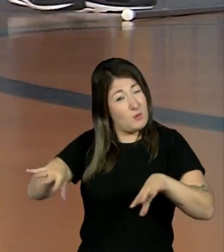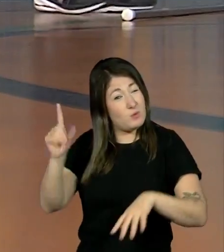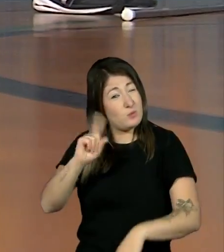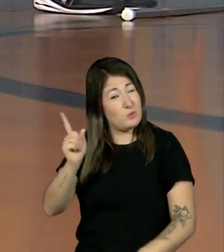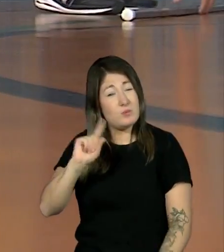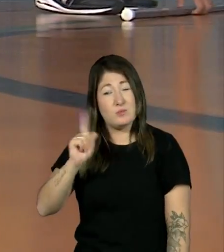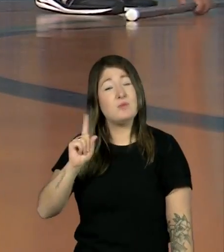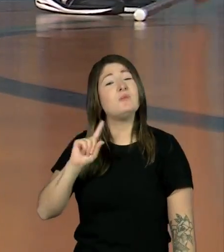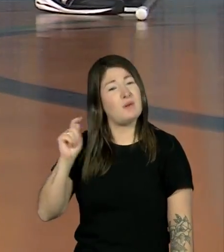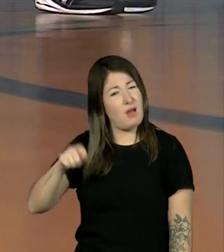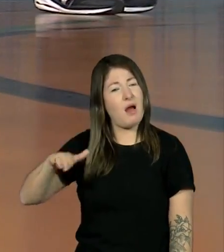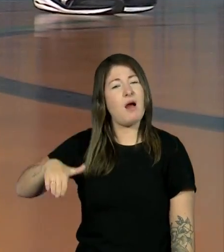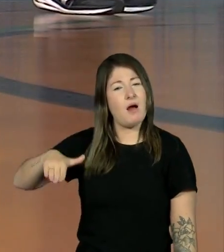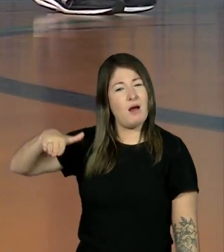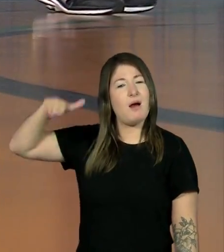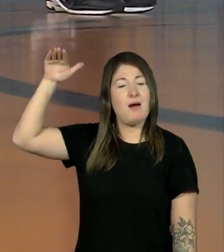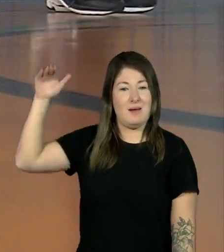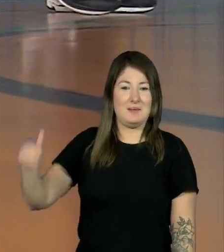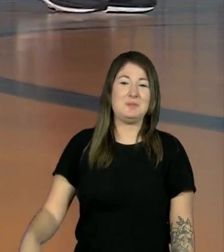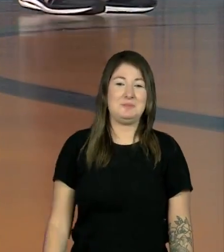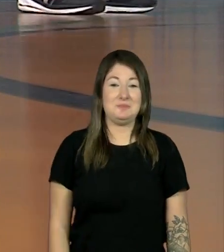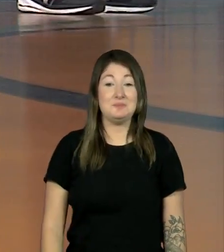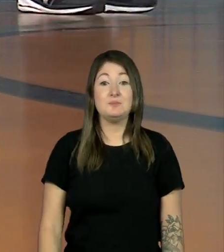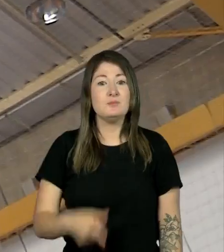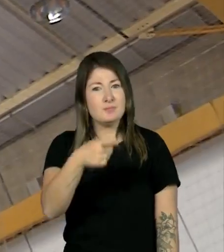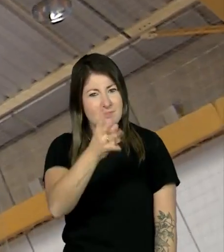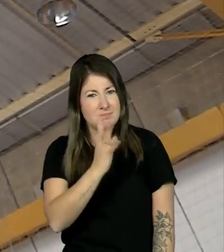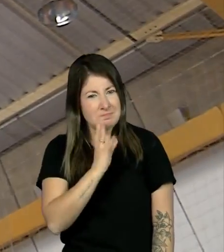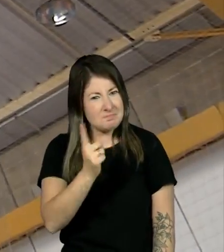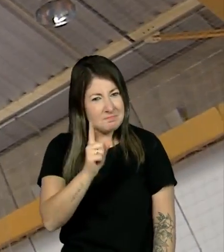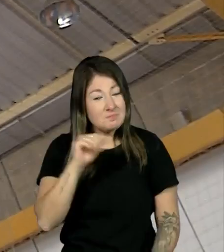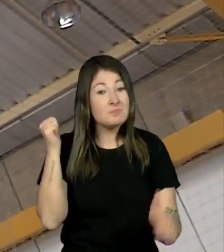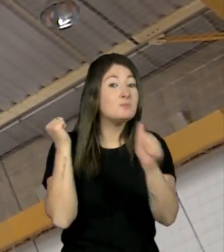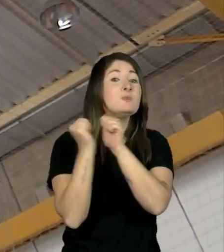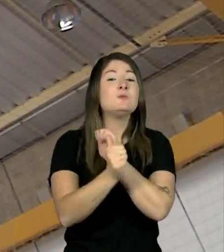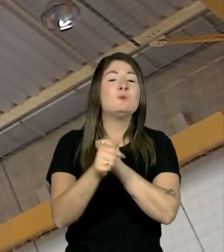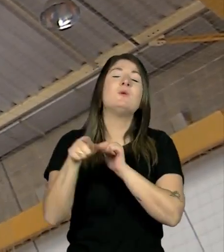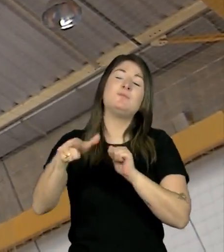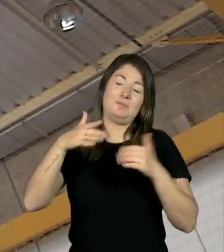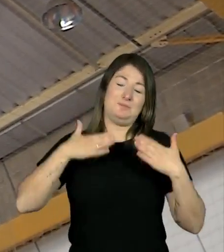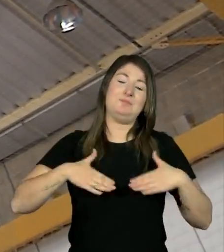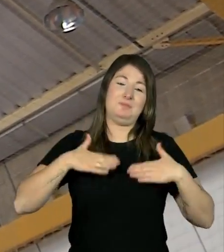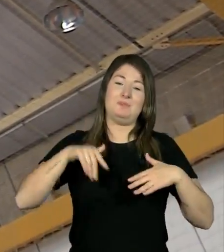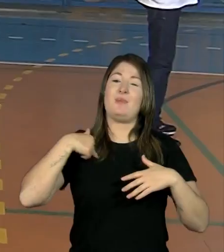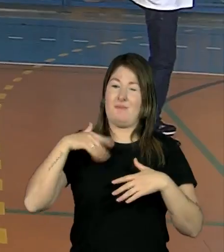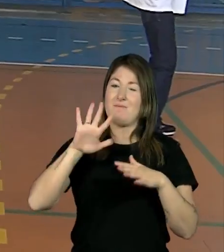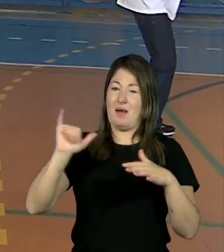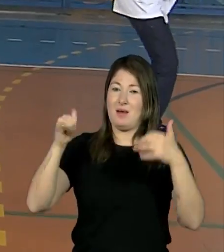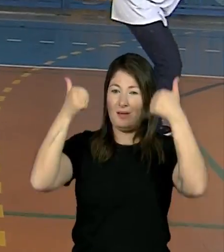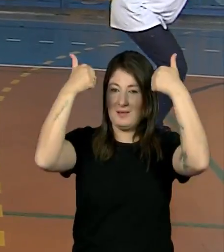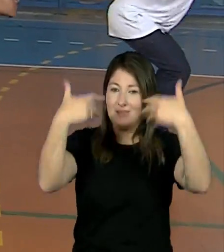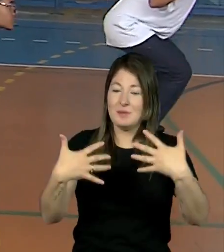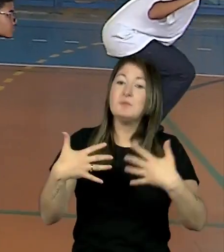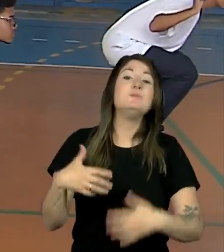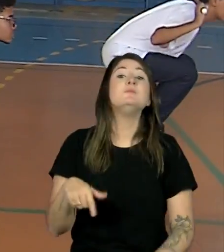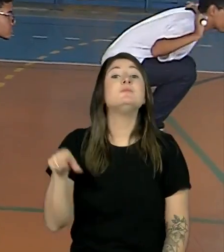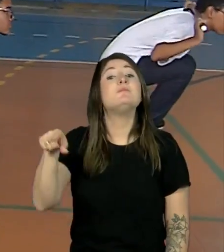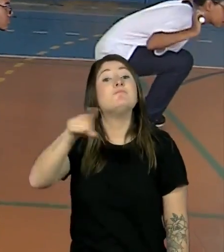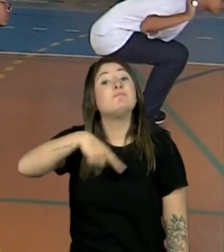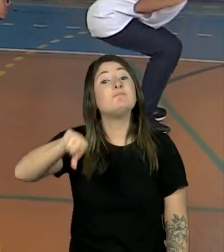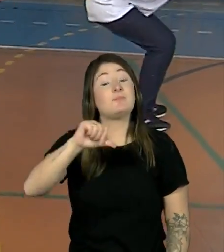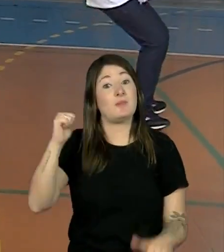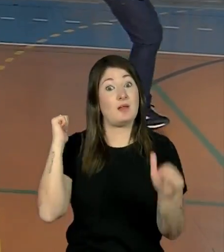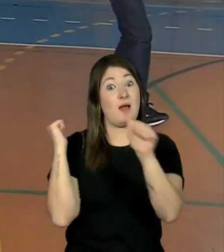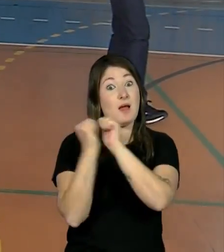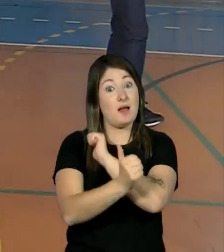se você também não está familiarizado com esse esporte, fique tranquilo que nós vamos explicar. Os atletas levantam a barra